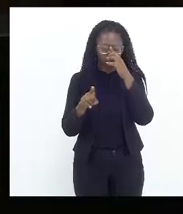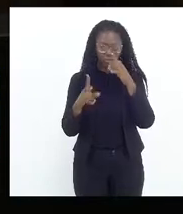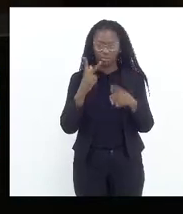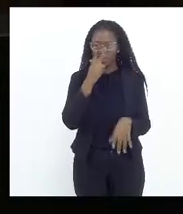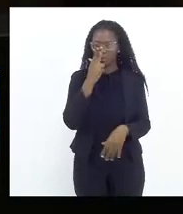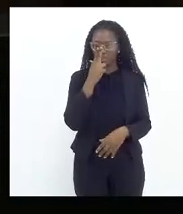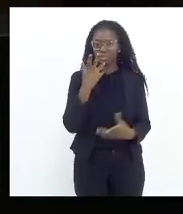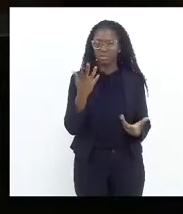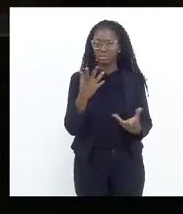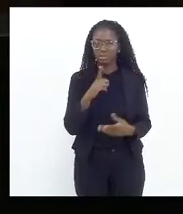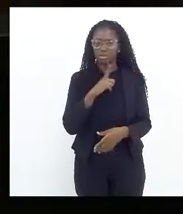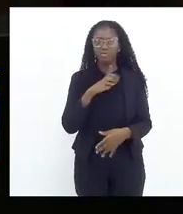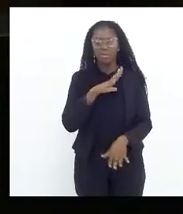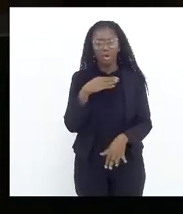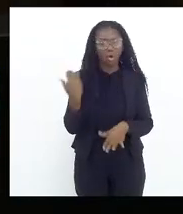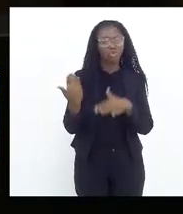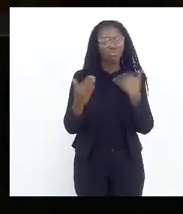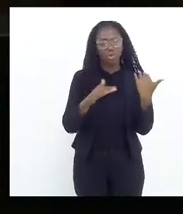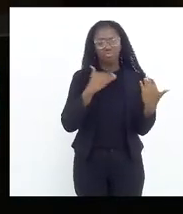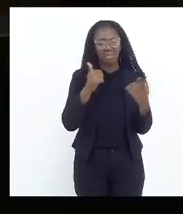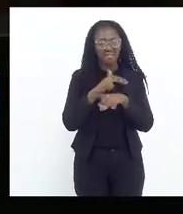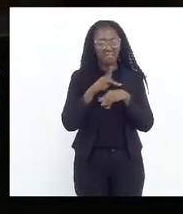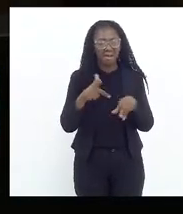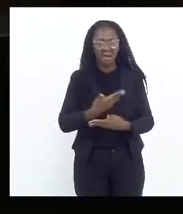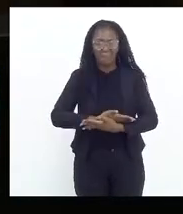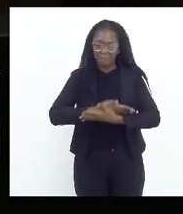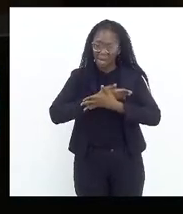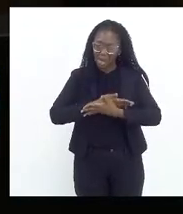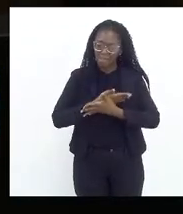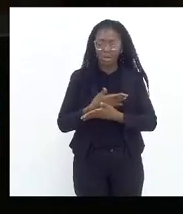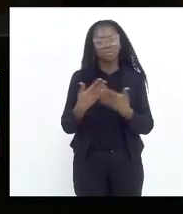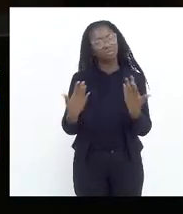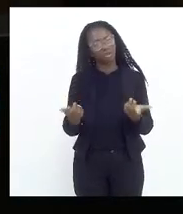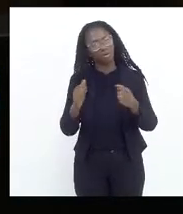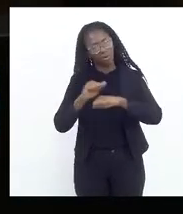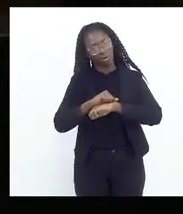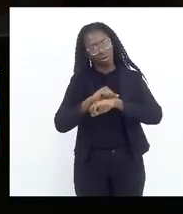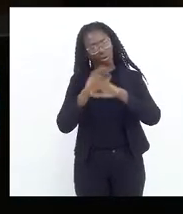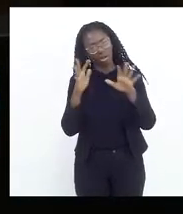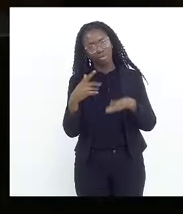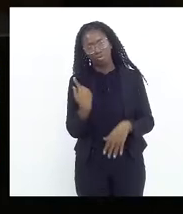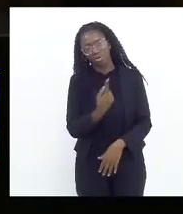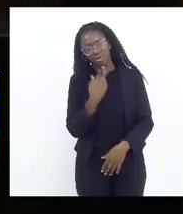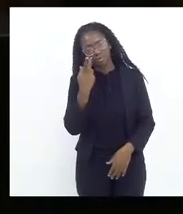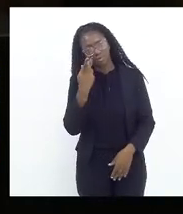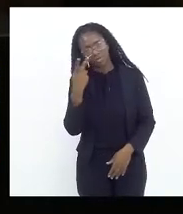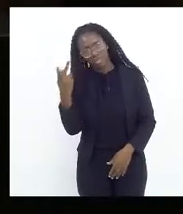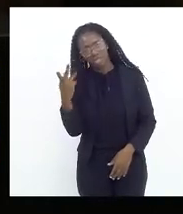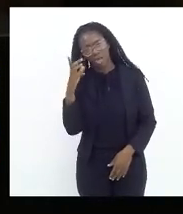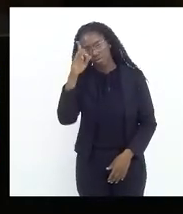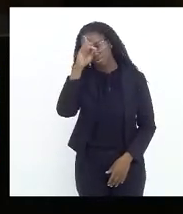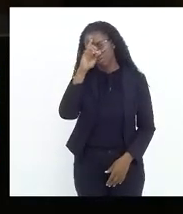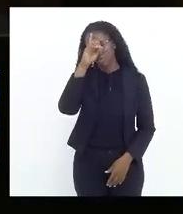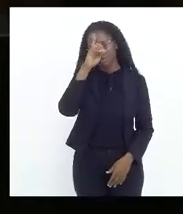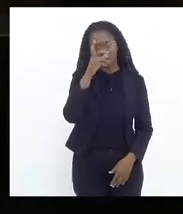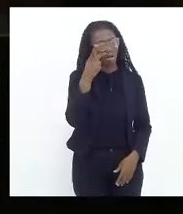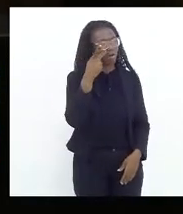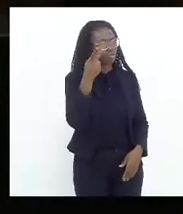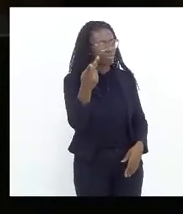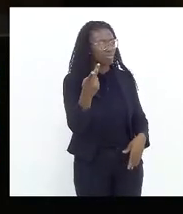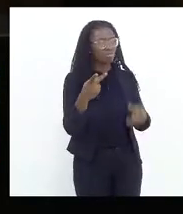à morte muitos desses bebês. Então, por óbvio, quando a gente visita as maternidades,